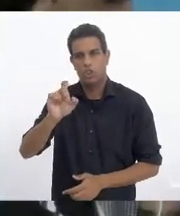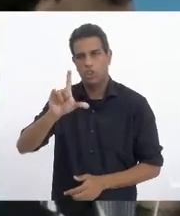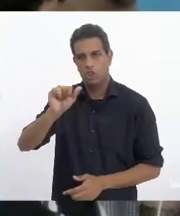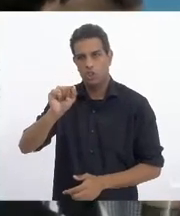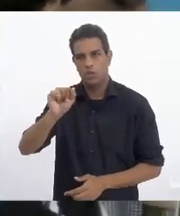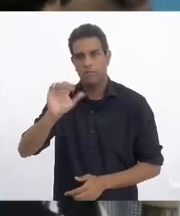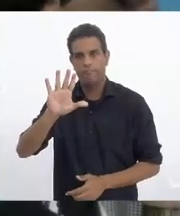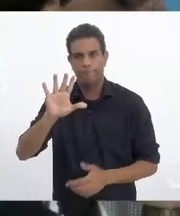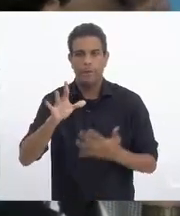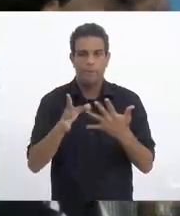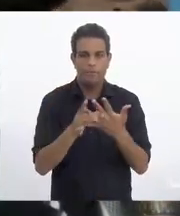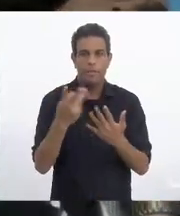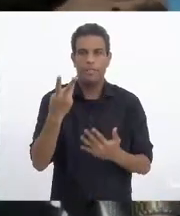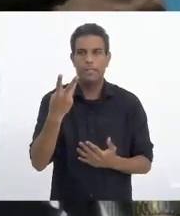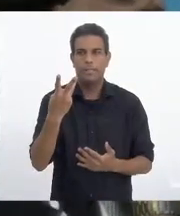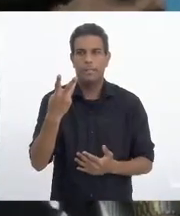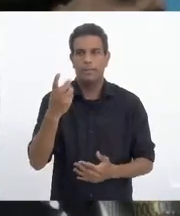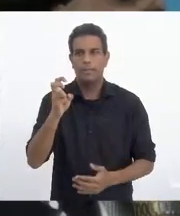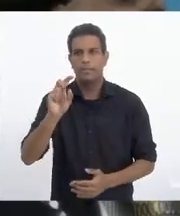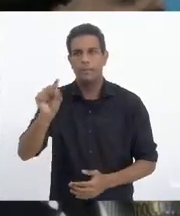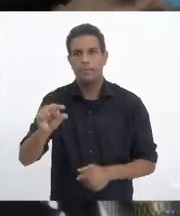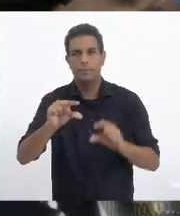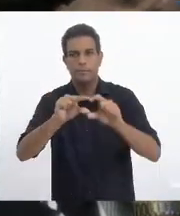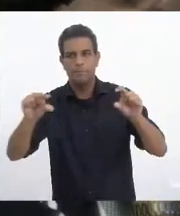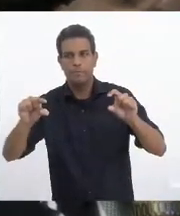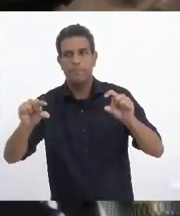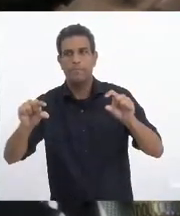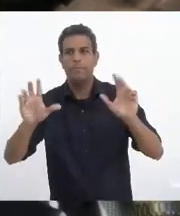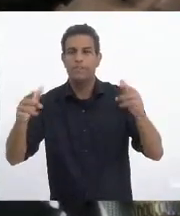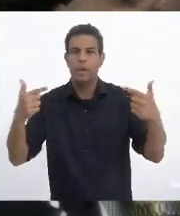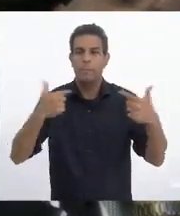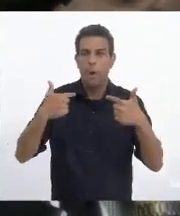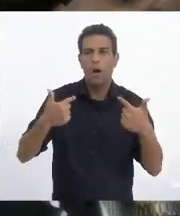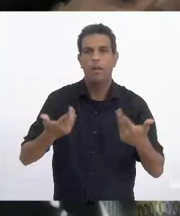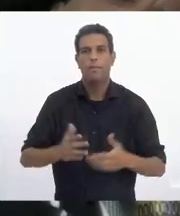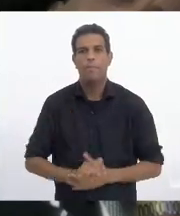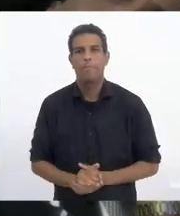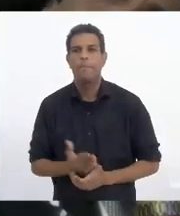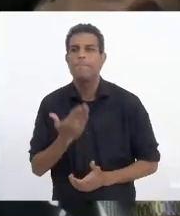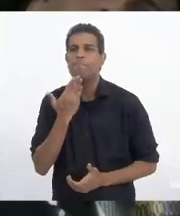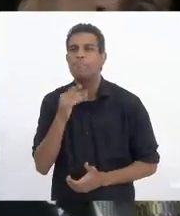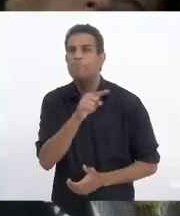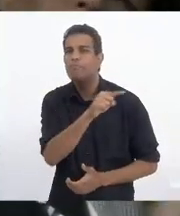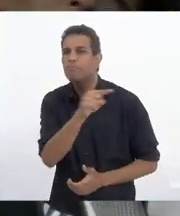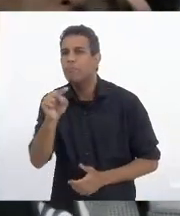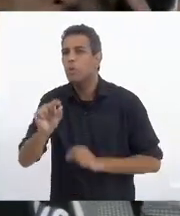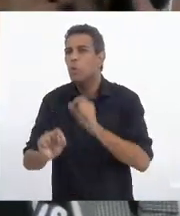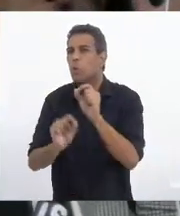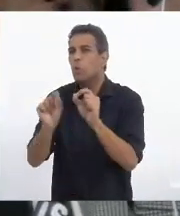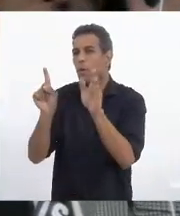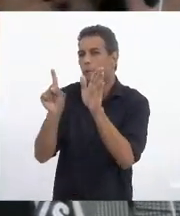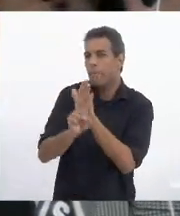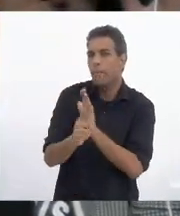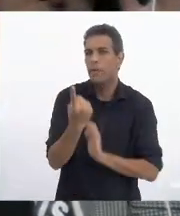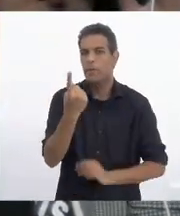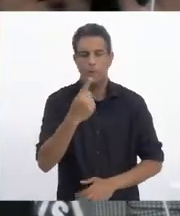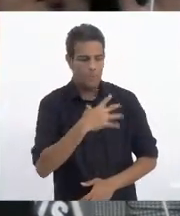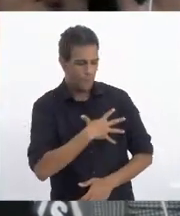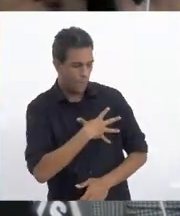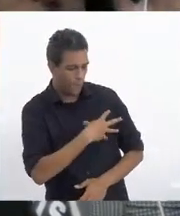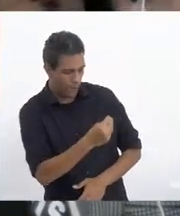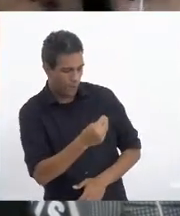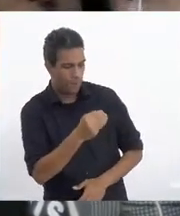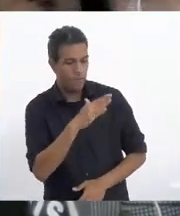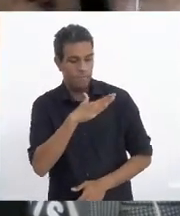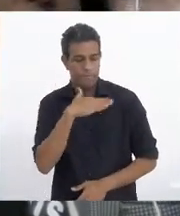do Abirapuã, 35.867, assina de vigário-geral. Eu queria fazer uma pergunta. Eu tenho um filho. Quando